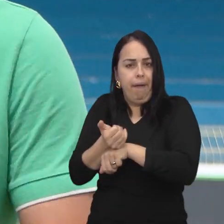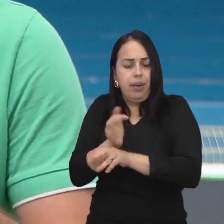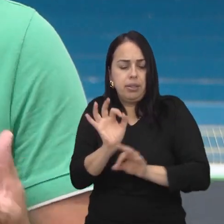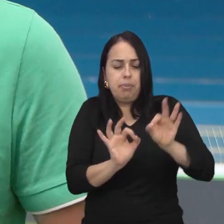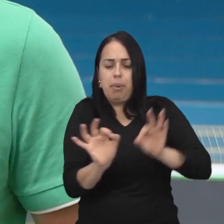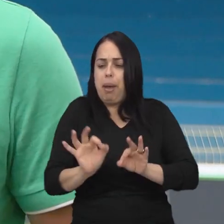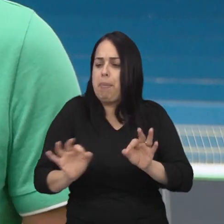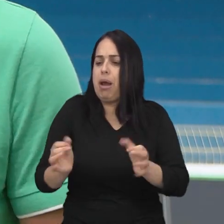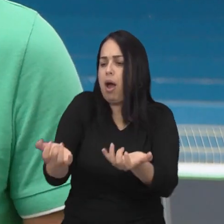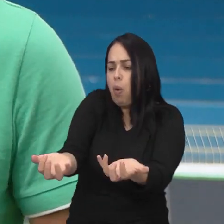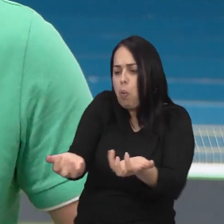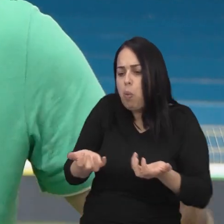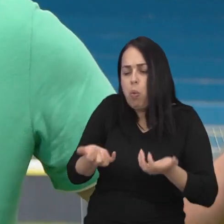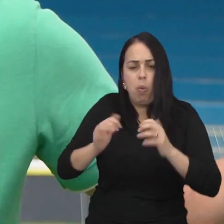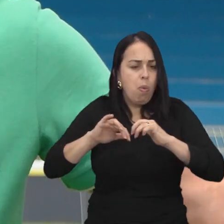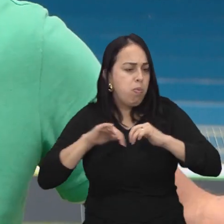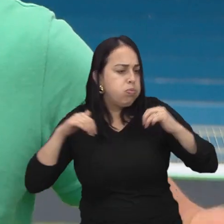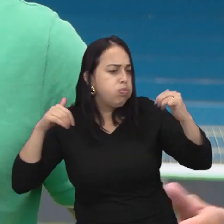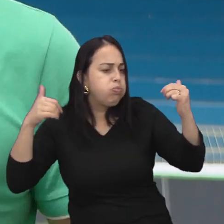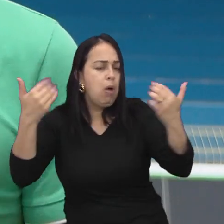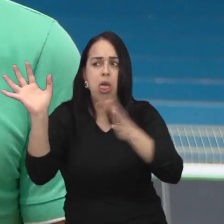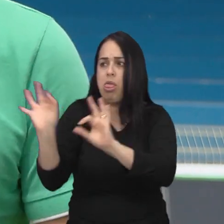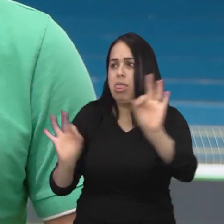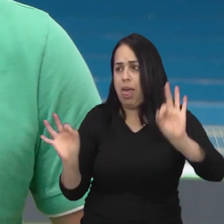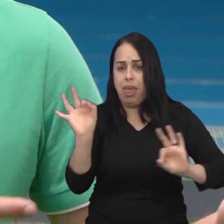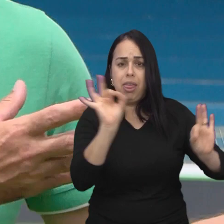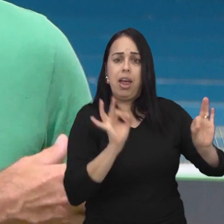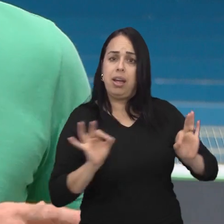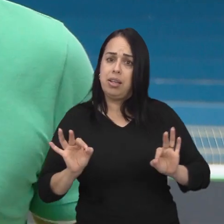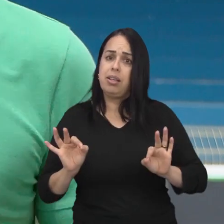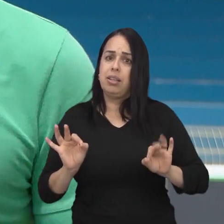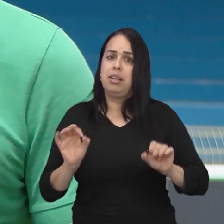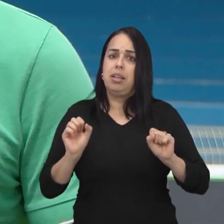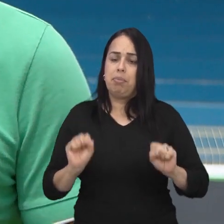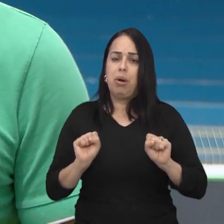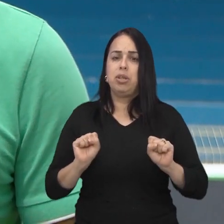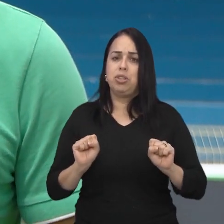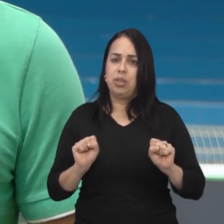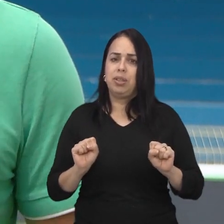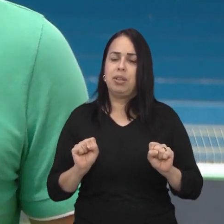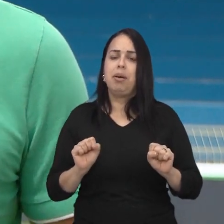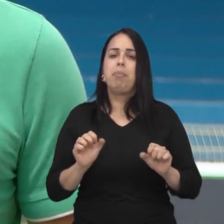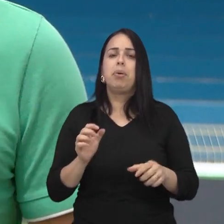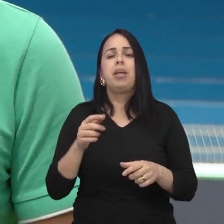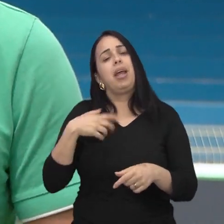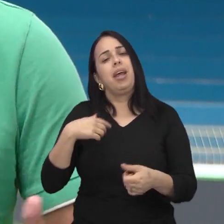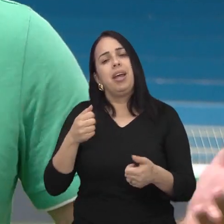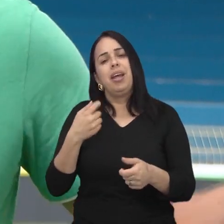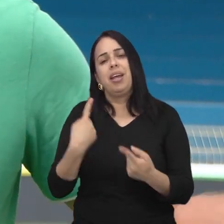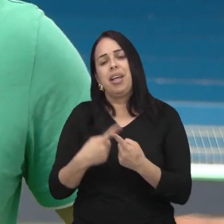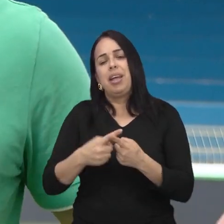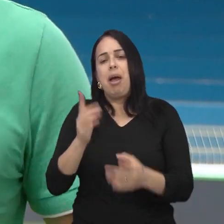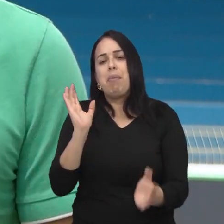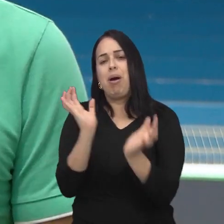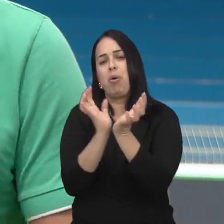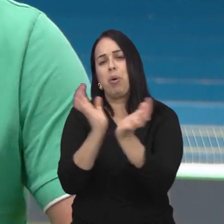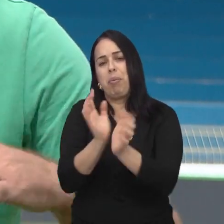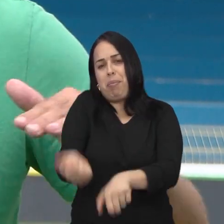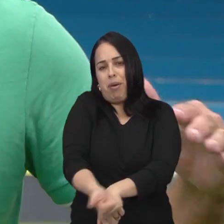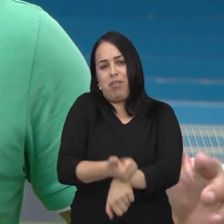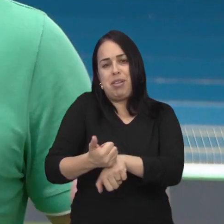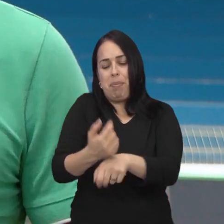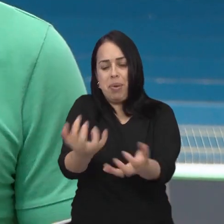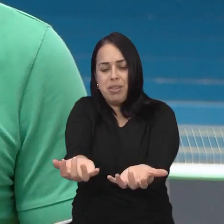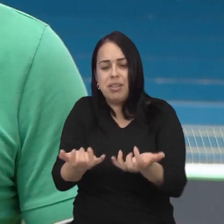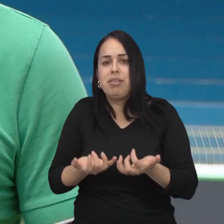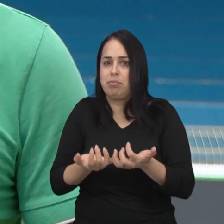com mais tranquilidade o estádio e pode, né, ordenar o uso do gramado, porque para a equipe profissional a gente sempre precisa